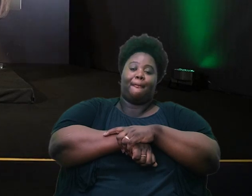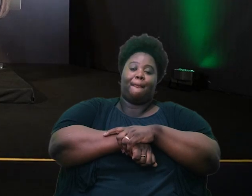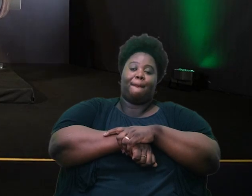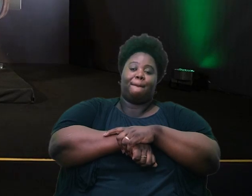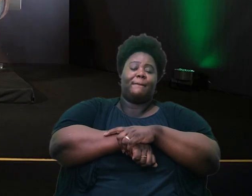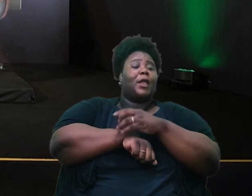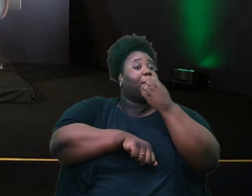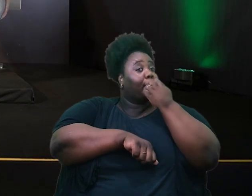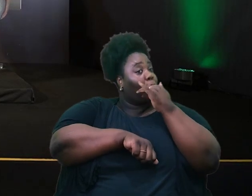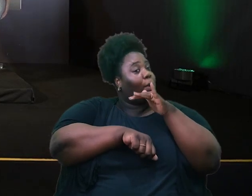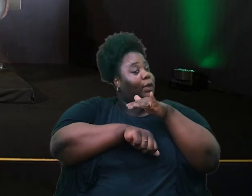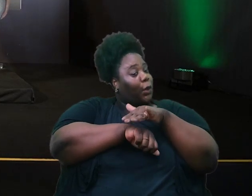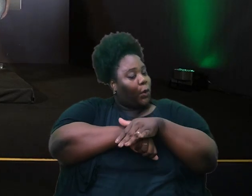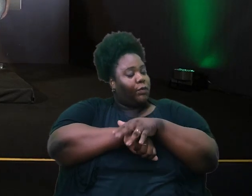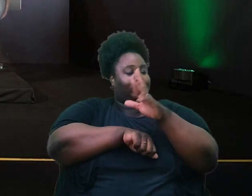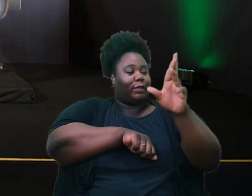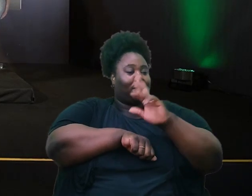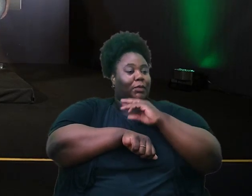Boa noite.